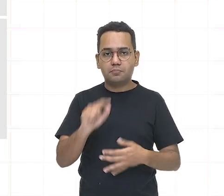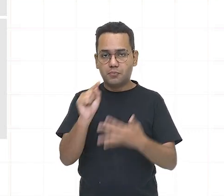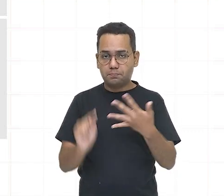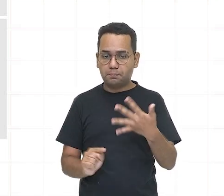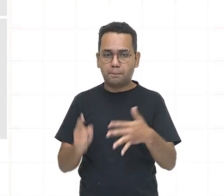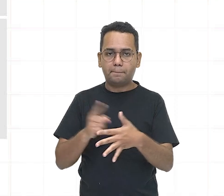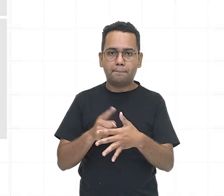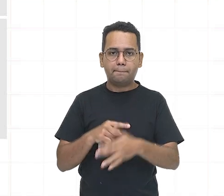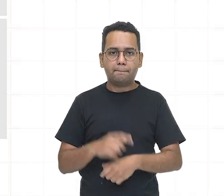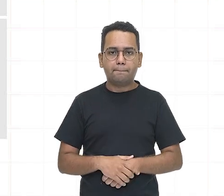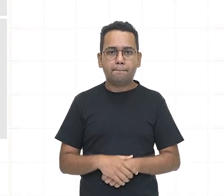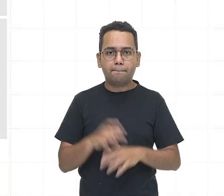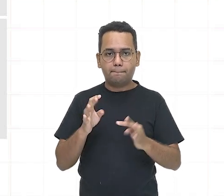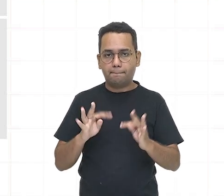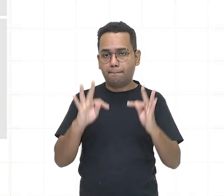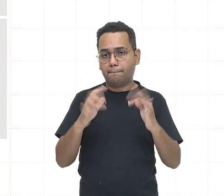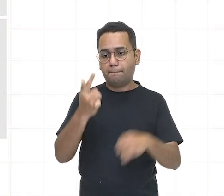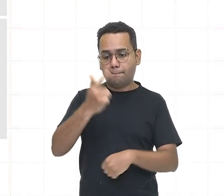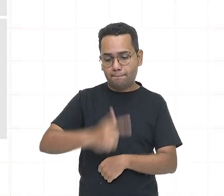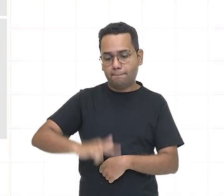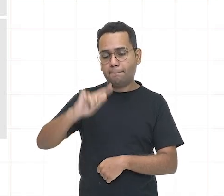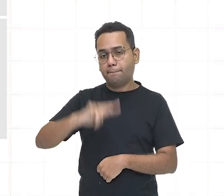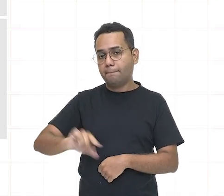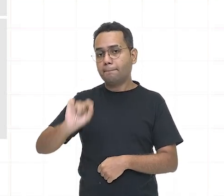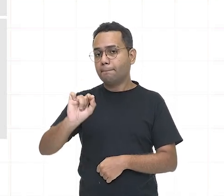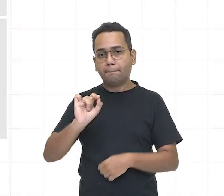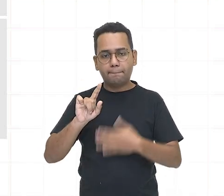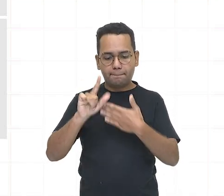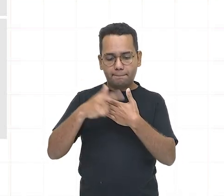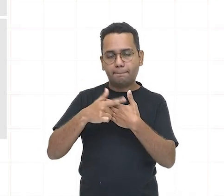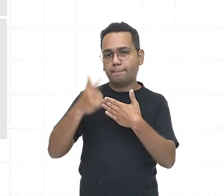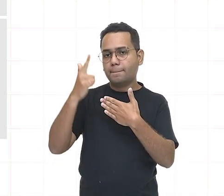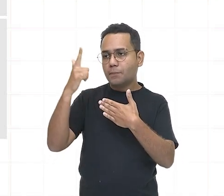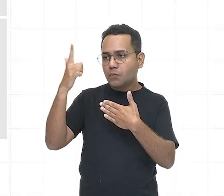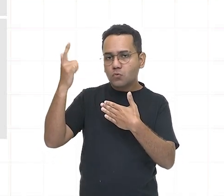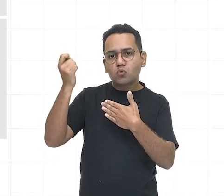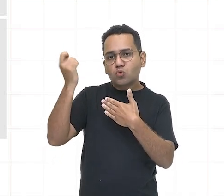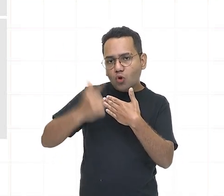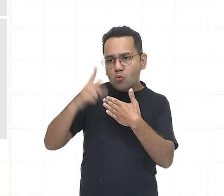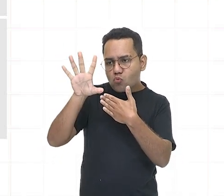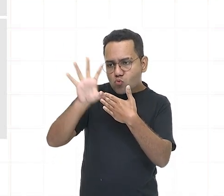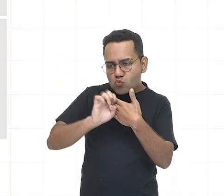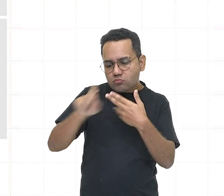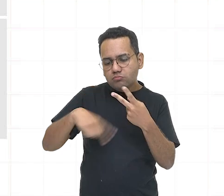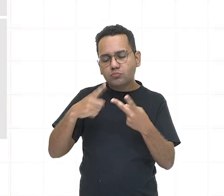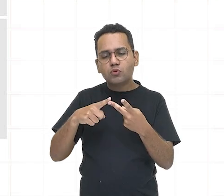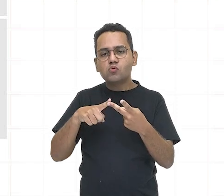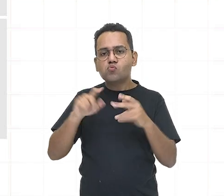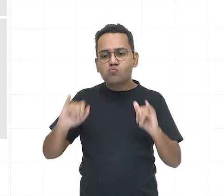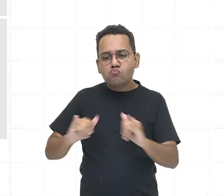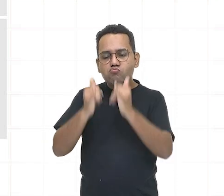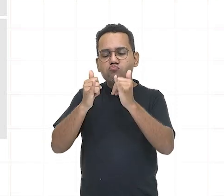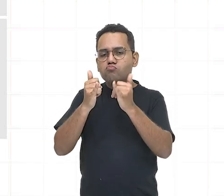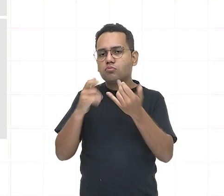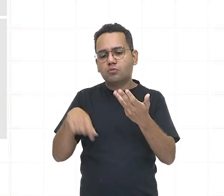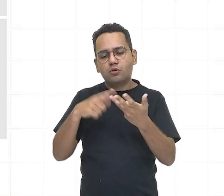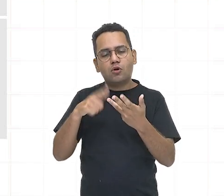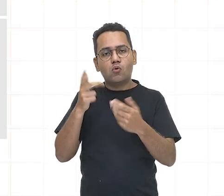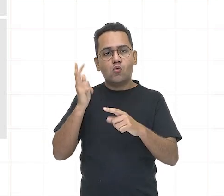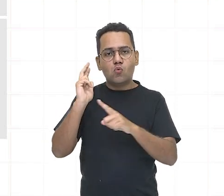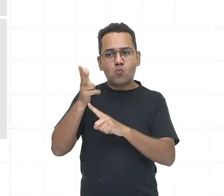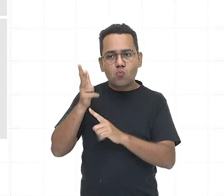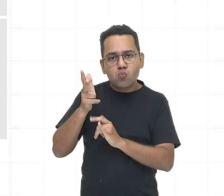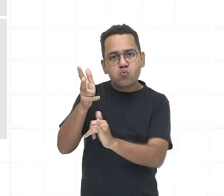energias renováveis, né? Lembra lá da energia solar, da energia eólica, né? A mobilidade elétrica hoje em dia,